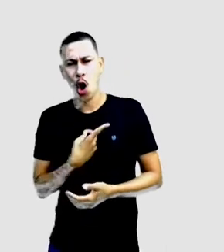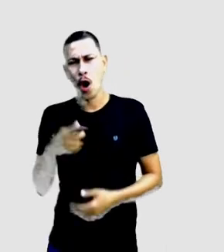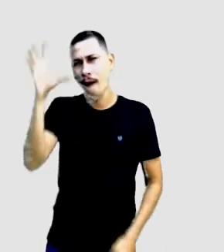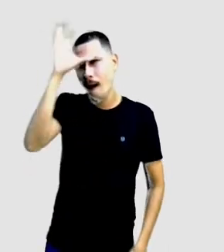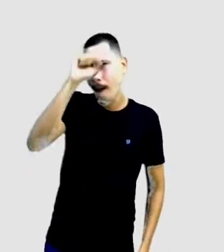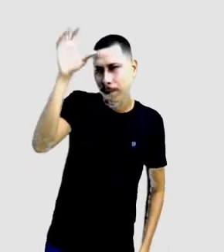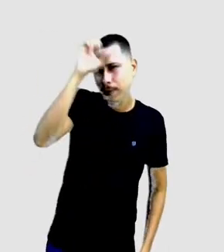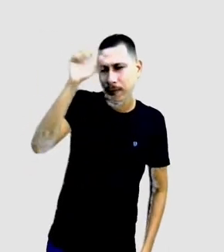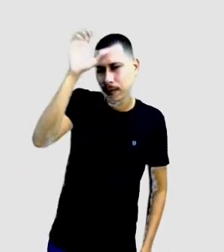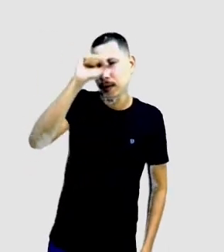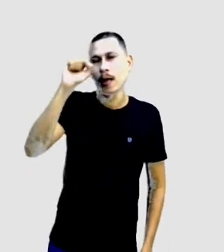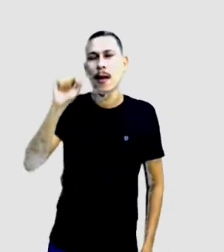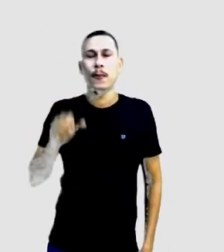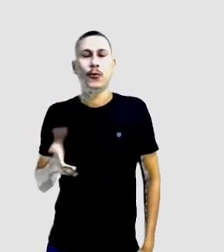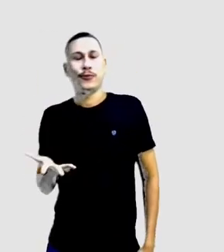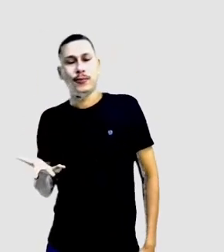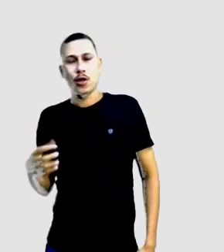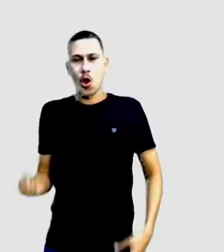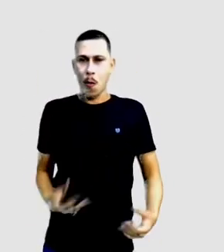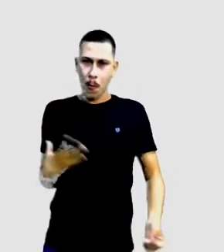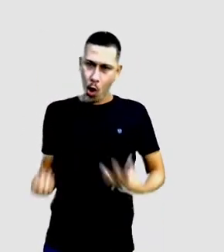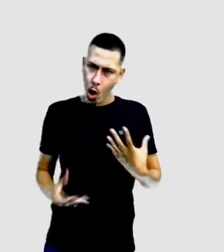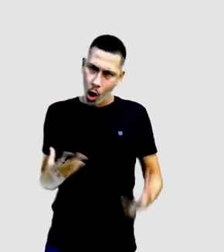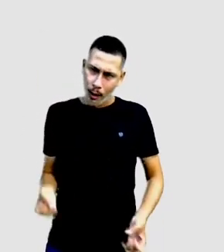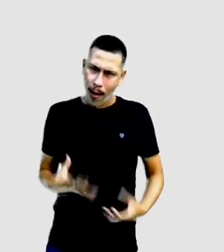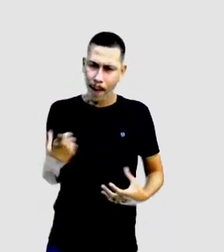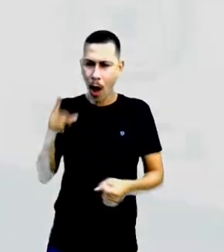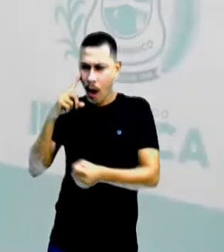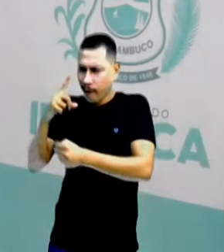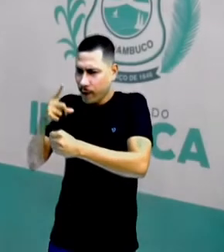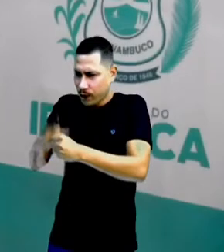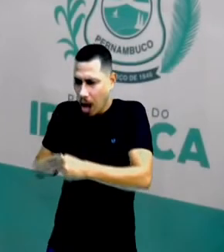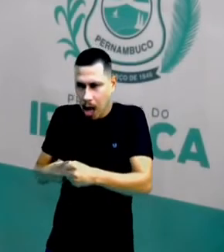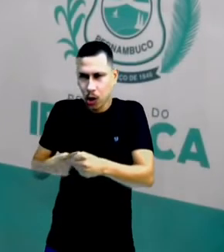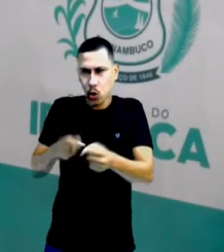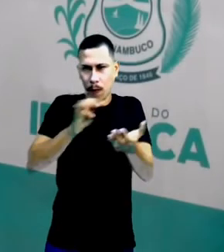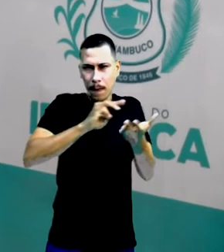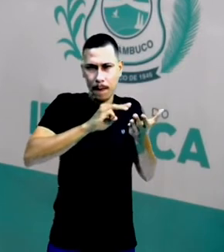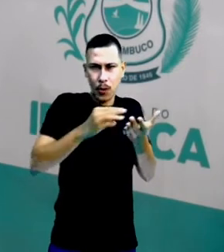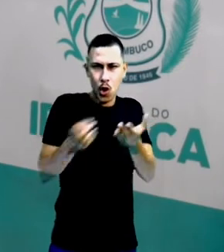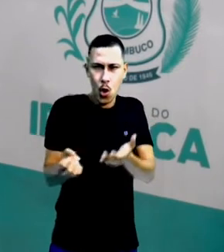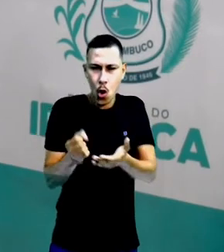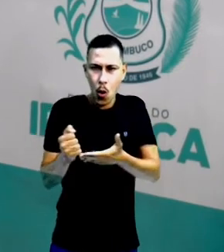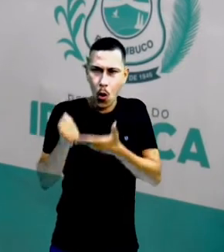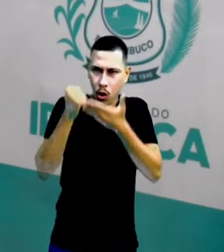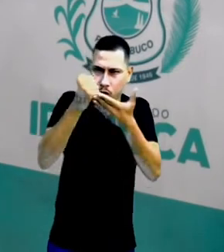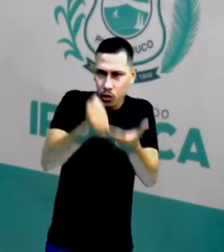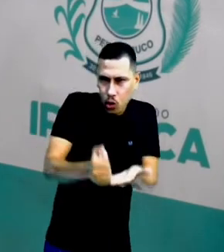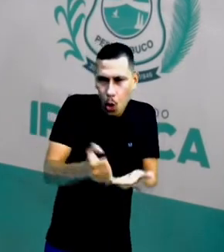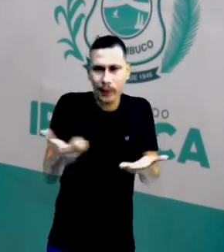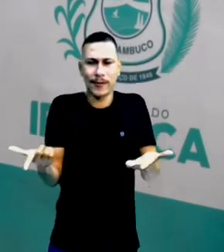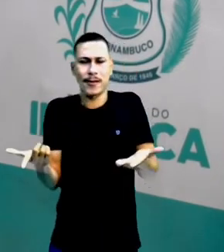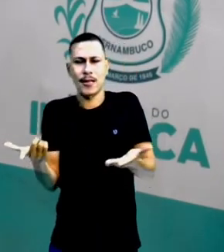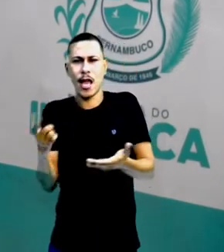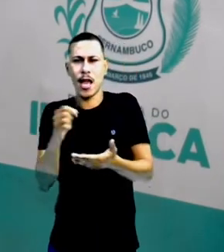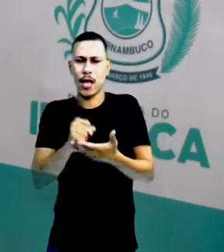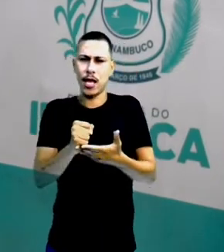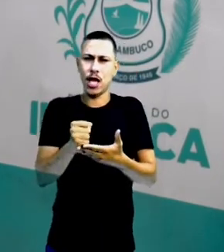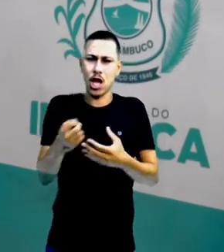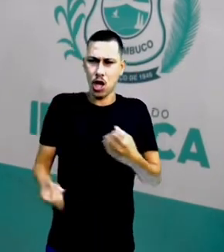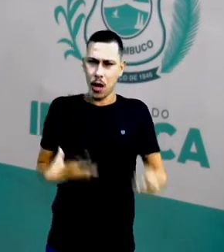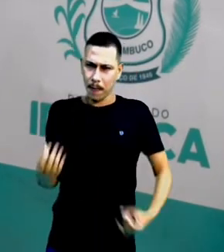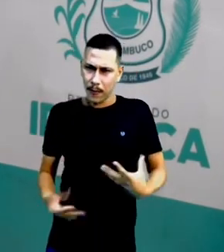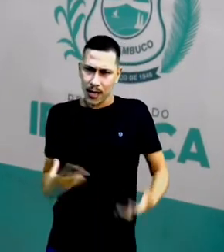partir da identificação dos recursos expressivos, como onomatopeia,